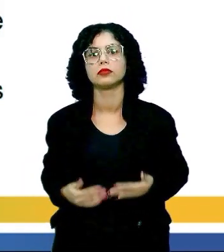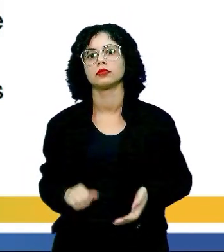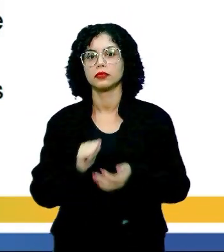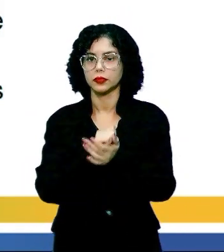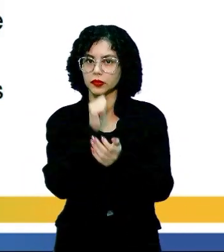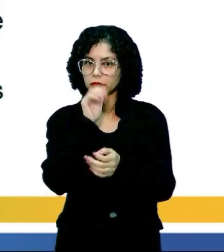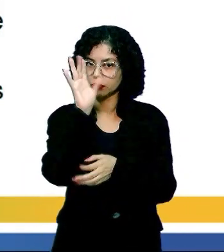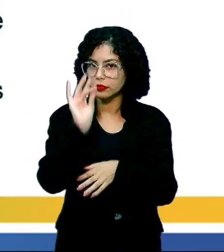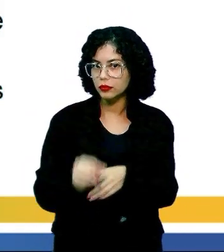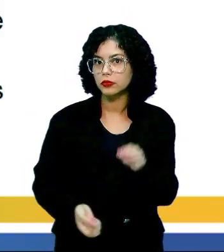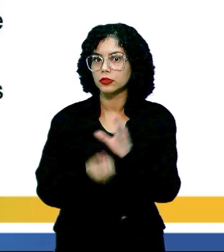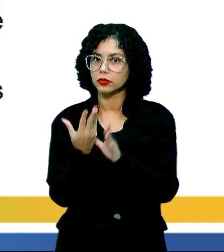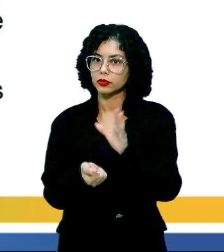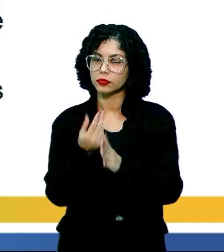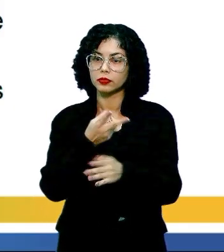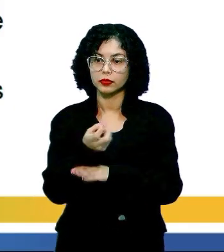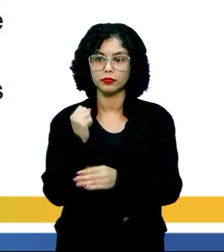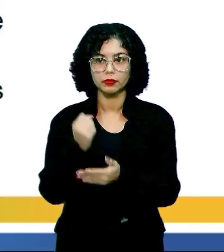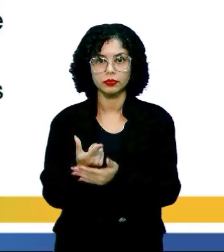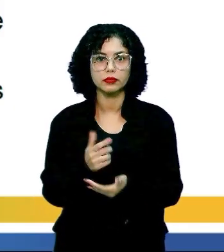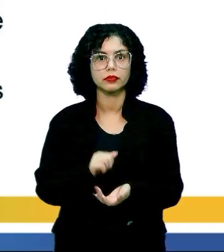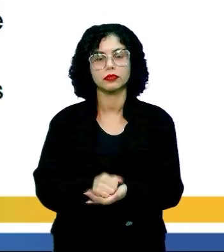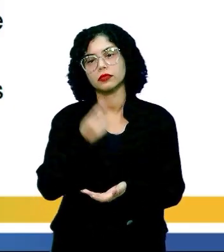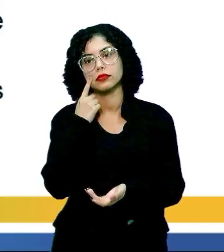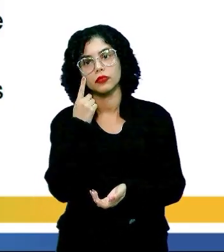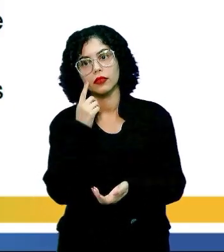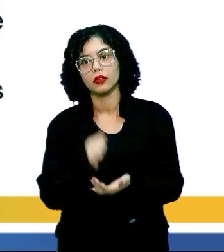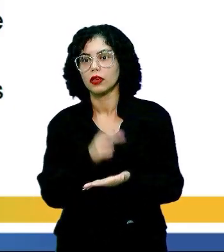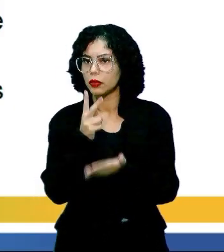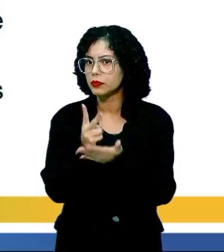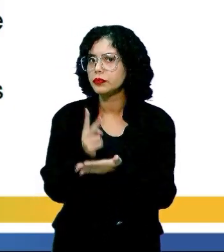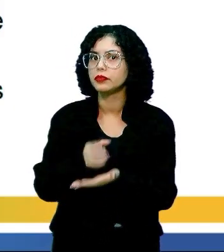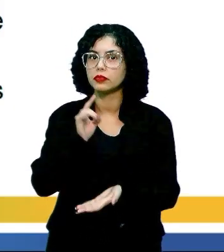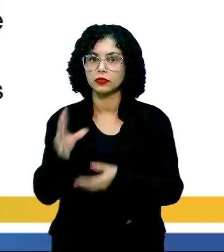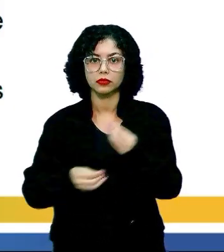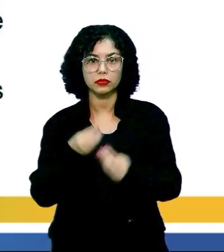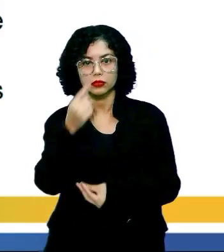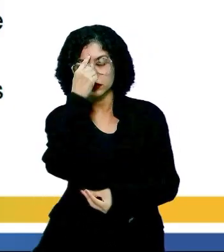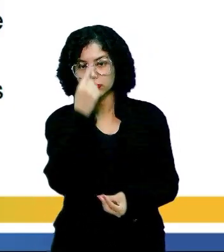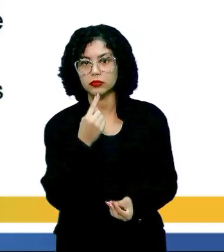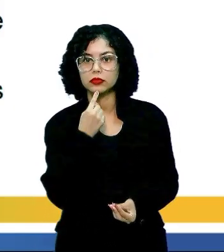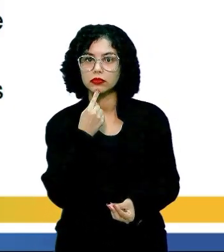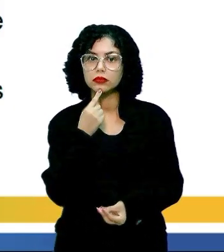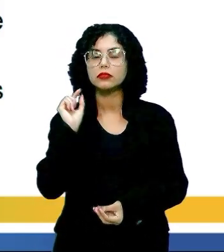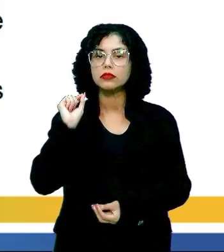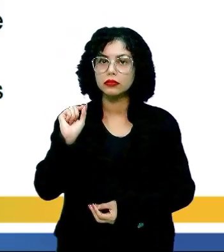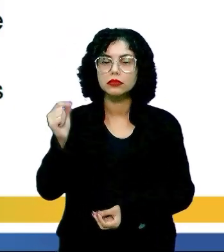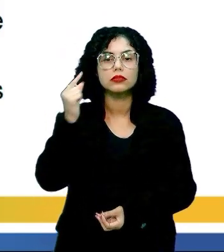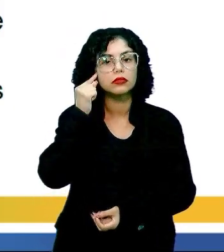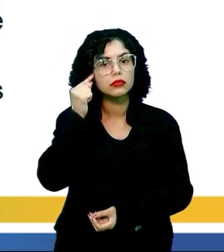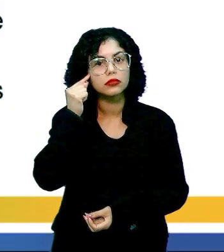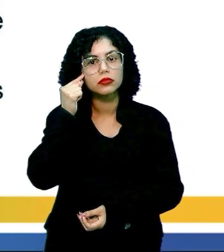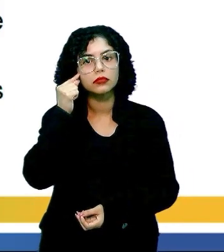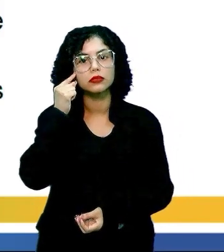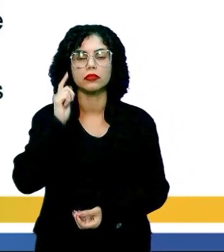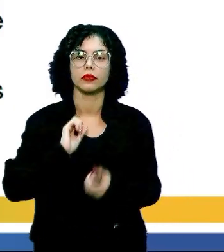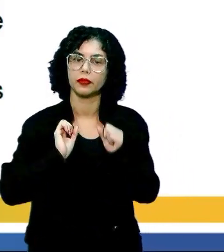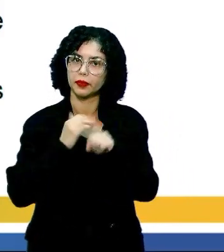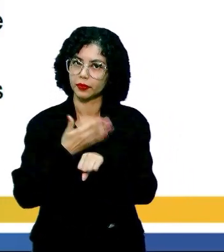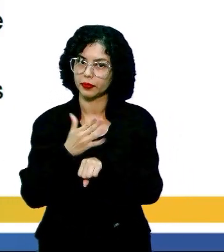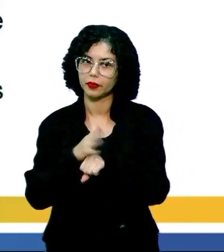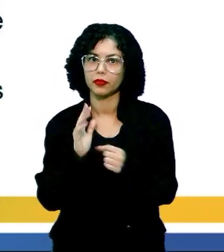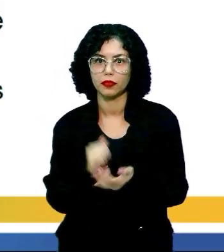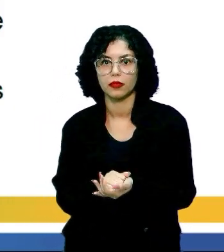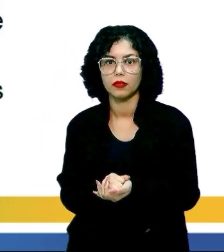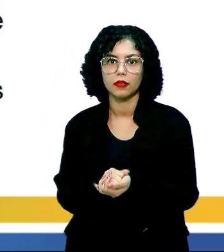te dão física tornam-se cada vez mais produtos de consumo então observação aí mesmo que apenas como imagens essa imagem do que a gente imagina do que seja esse tipo de